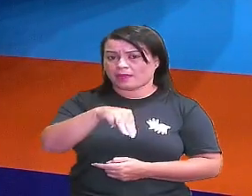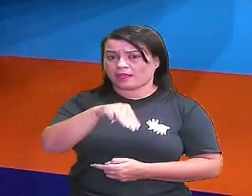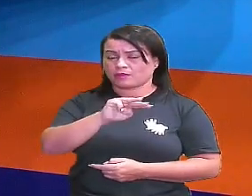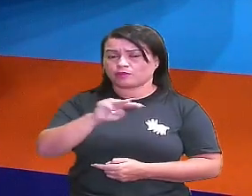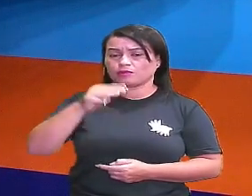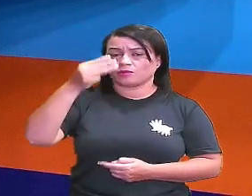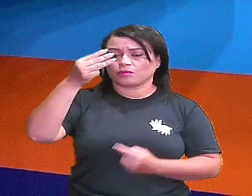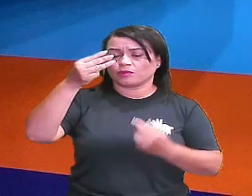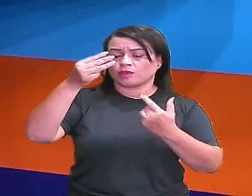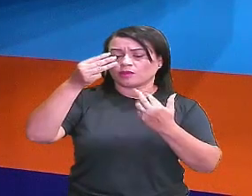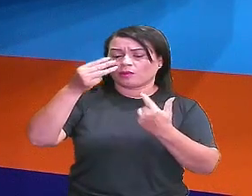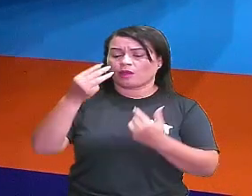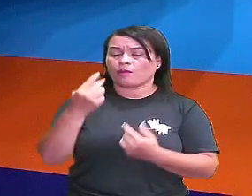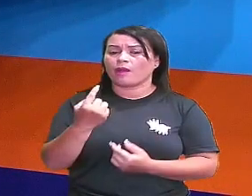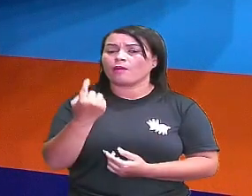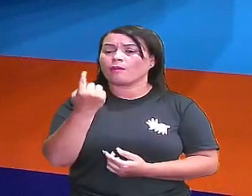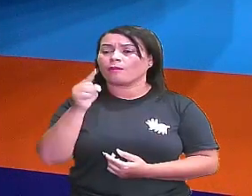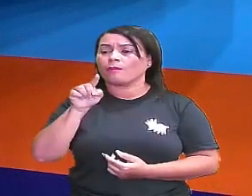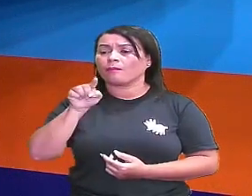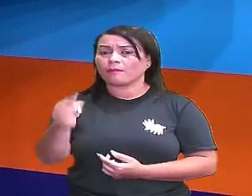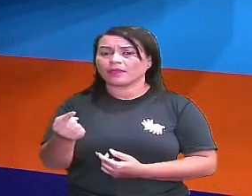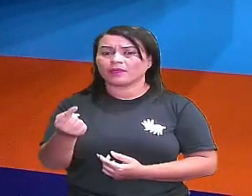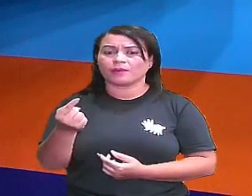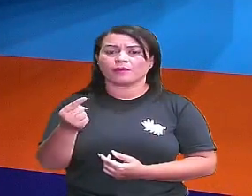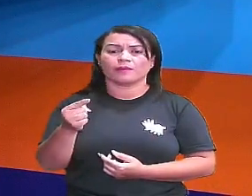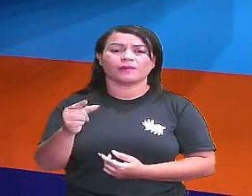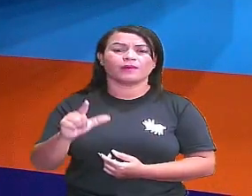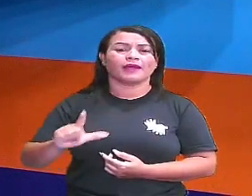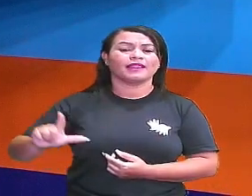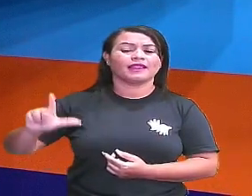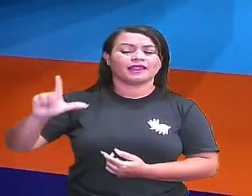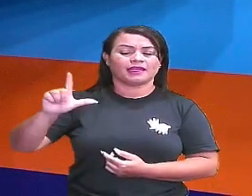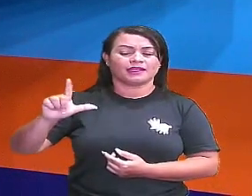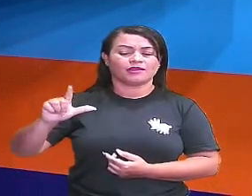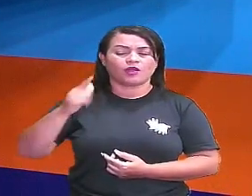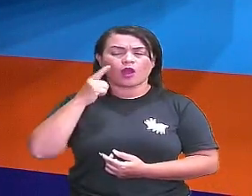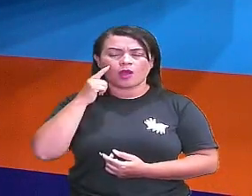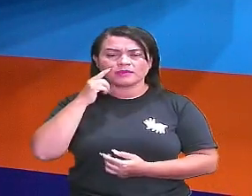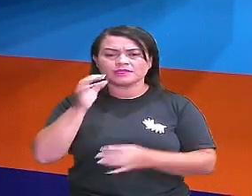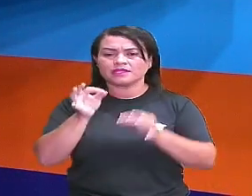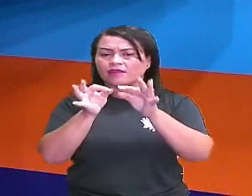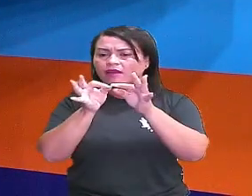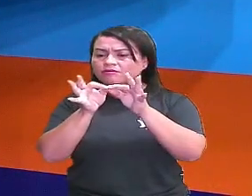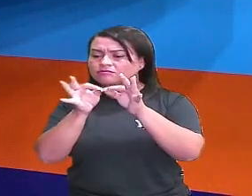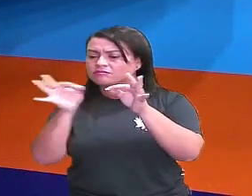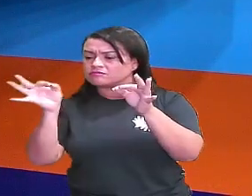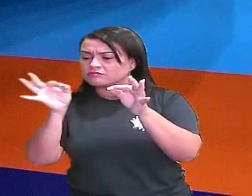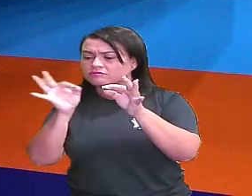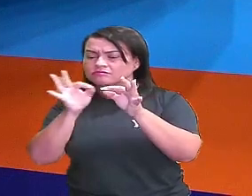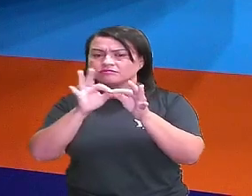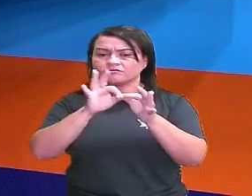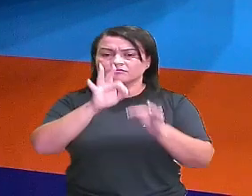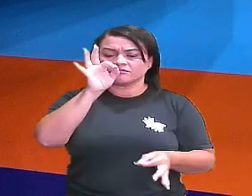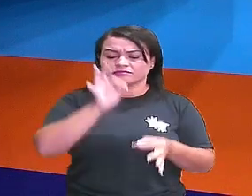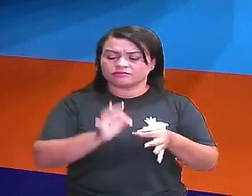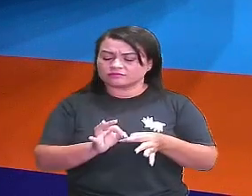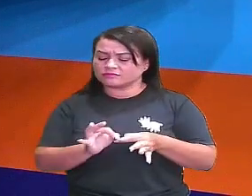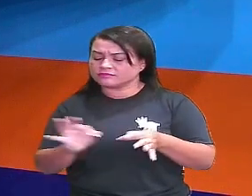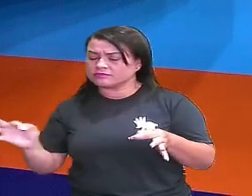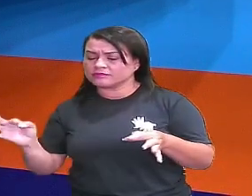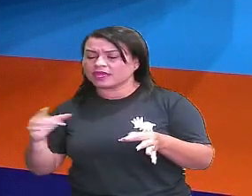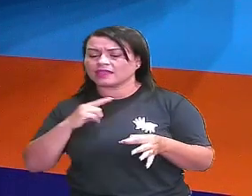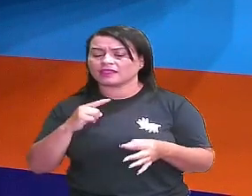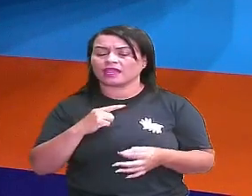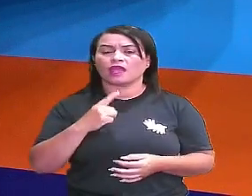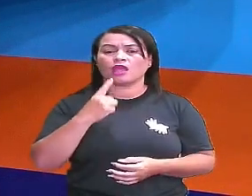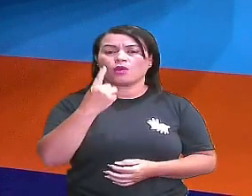1000 litros. Isso aqui ele mostra o volume de um cubo, onde as arestas medem 1 metro. E aí, 1 vezes